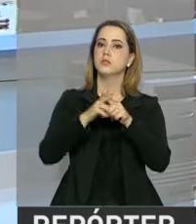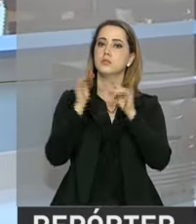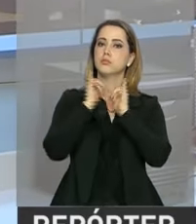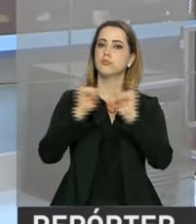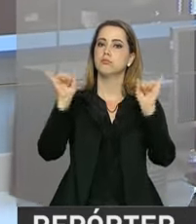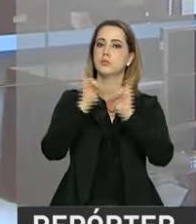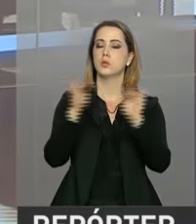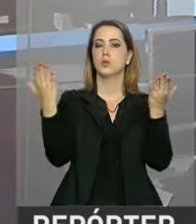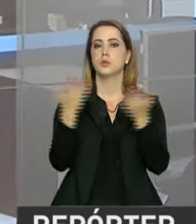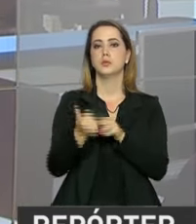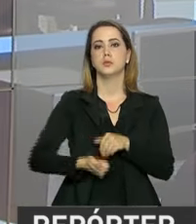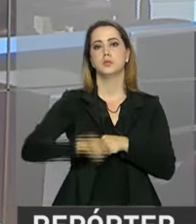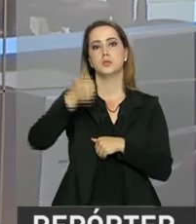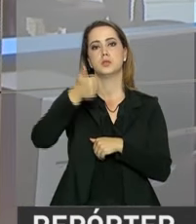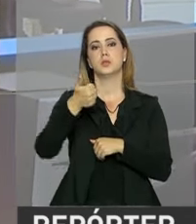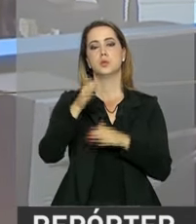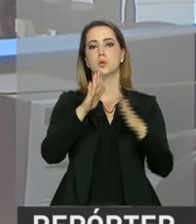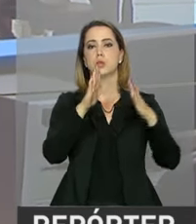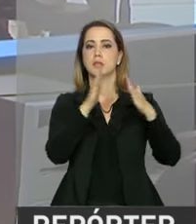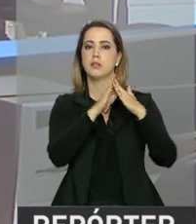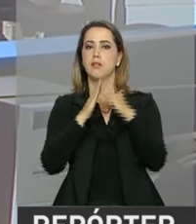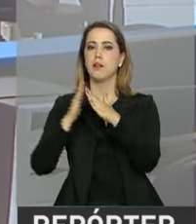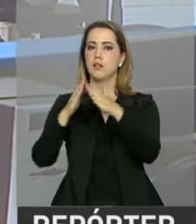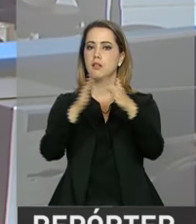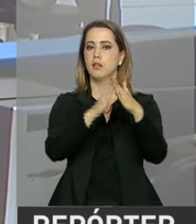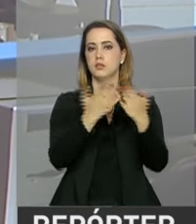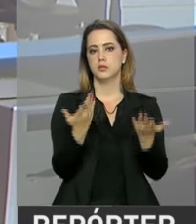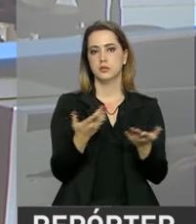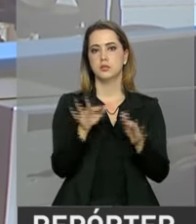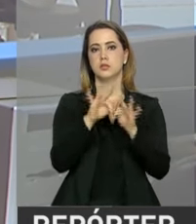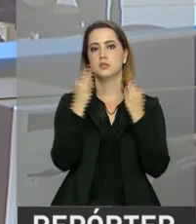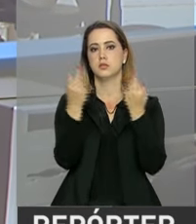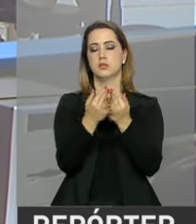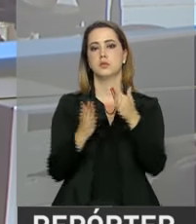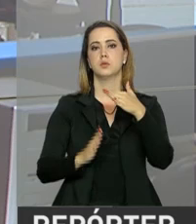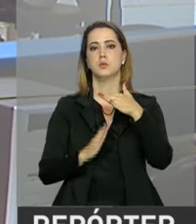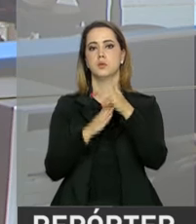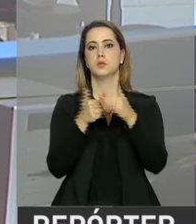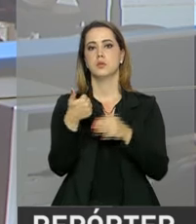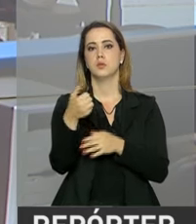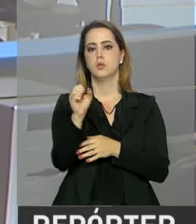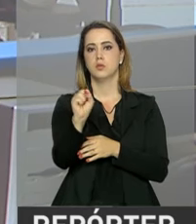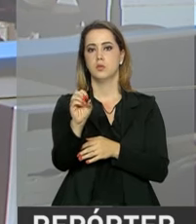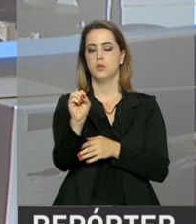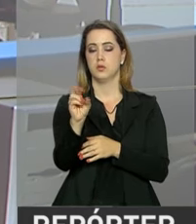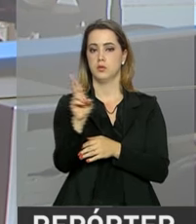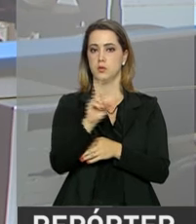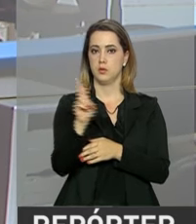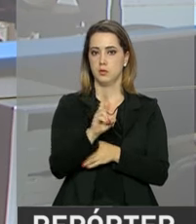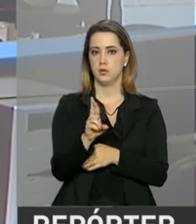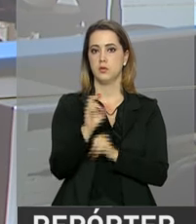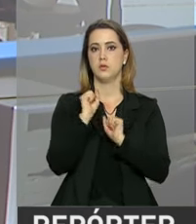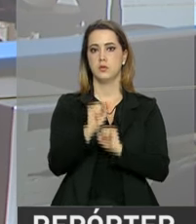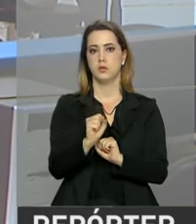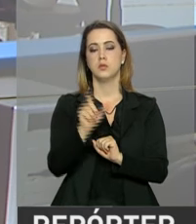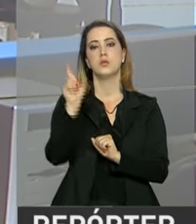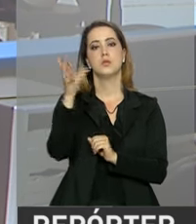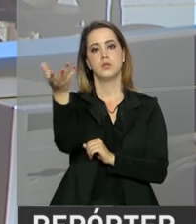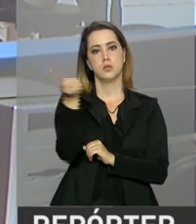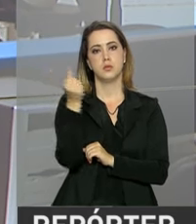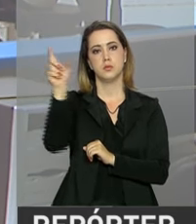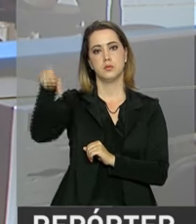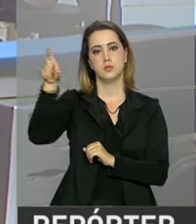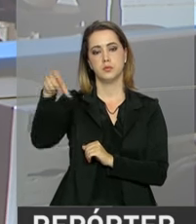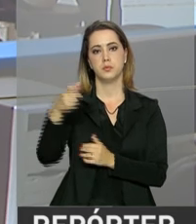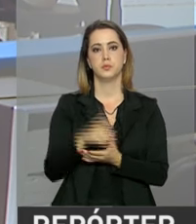vai ajudar a melhorar a estrutura das residências famílias que T renda mensal de até R 1.800 poderão